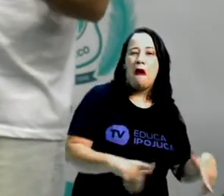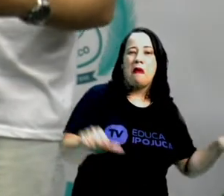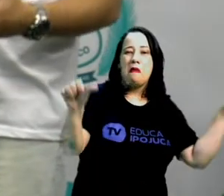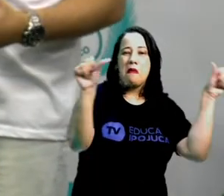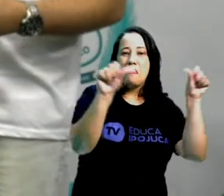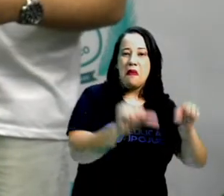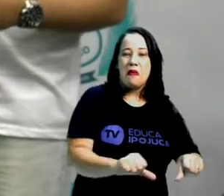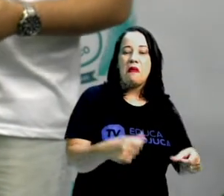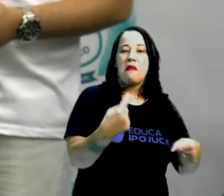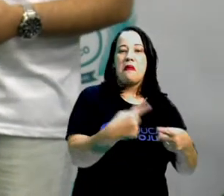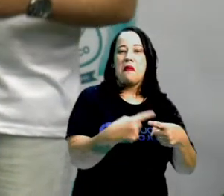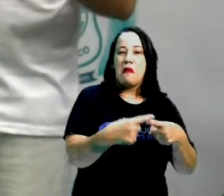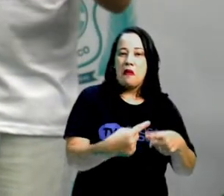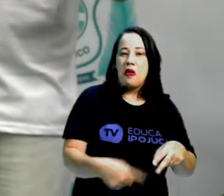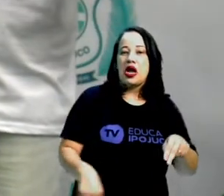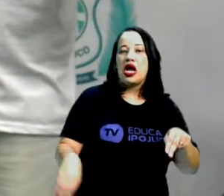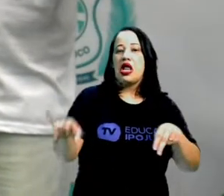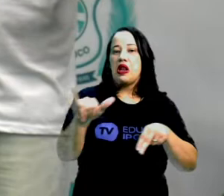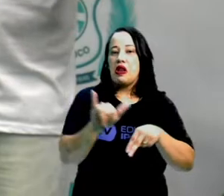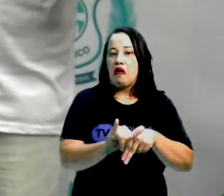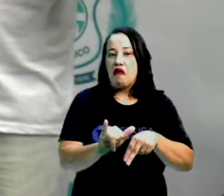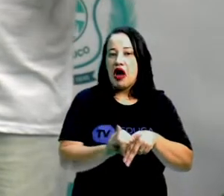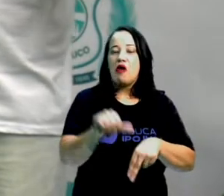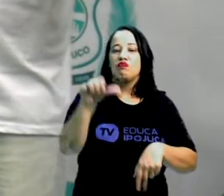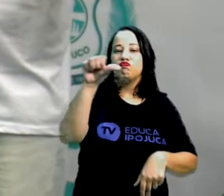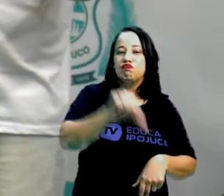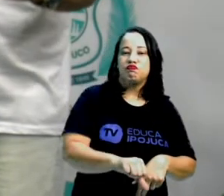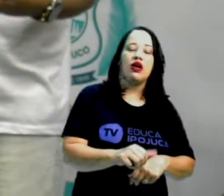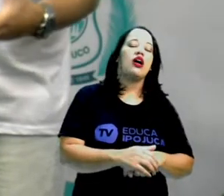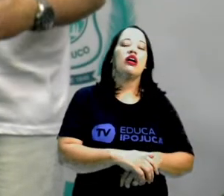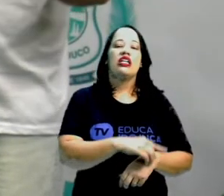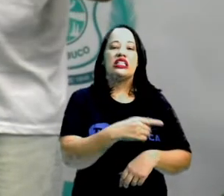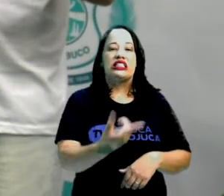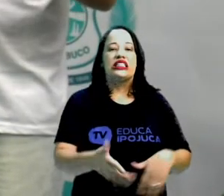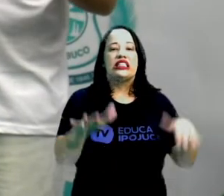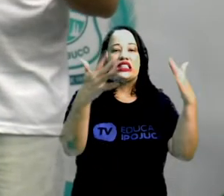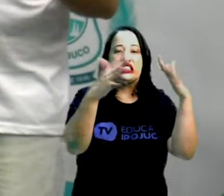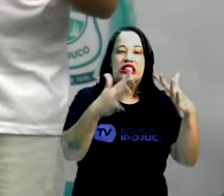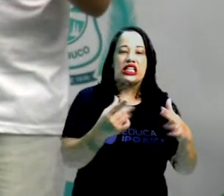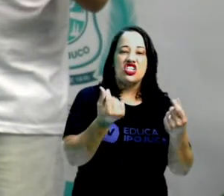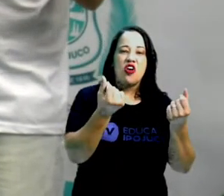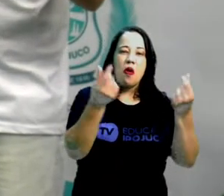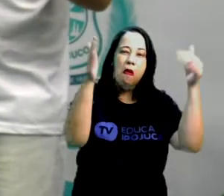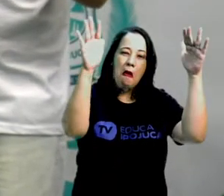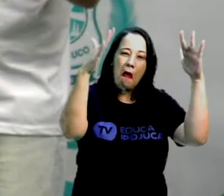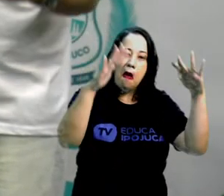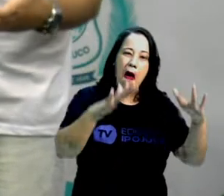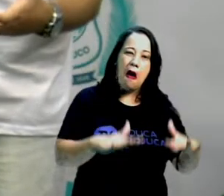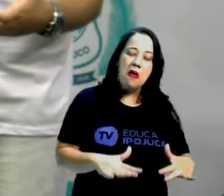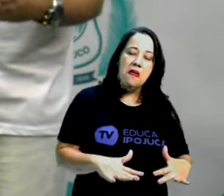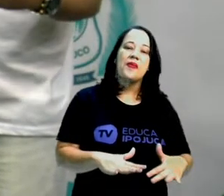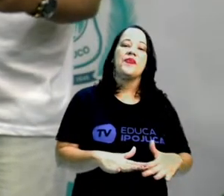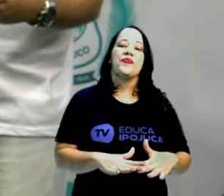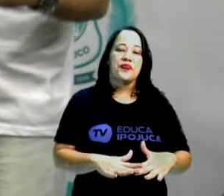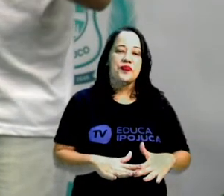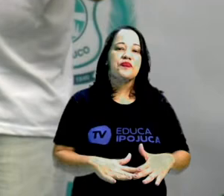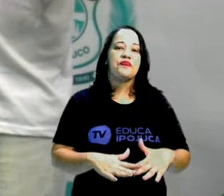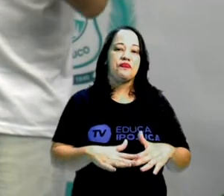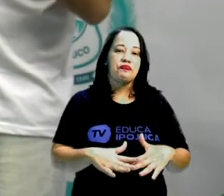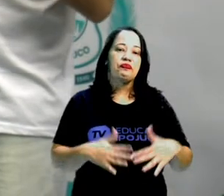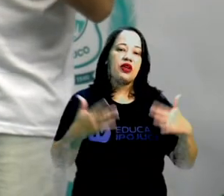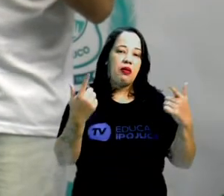Nova York. Então, o PIB americano dos Estados Unidos vai entrar nessa crise, né? Nessa grande depressão,